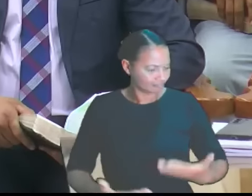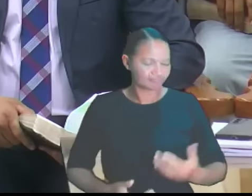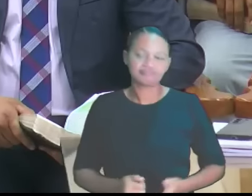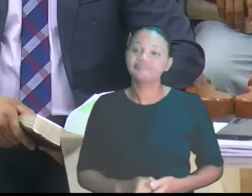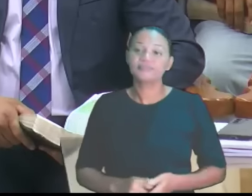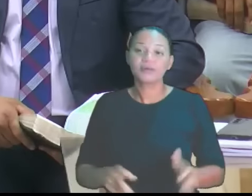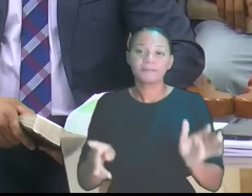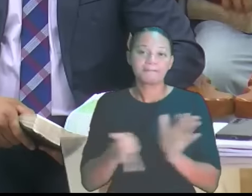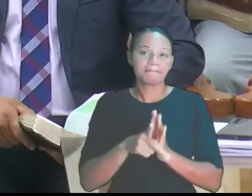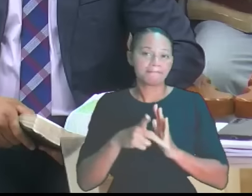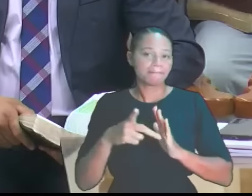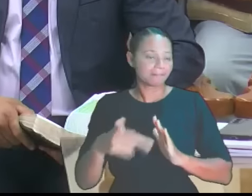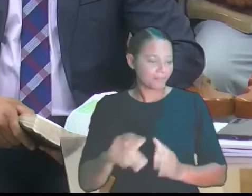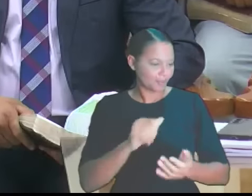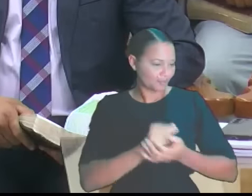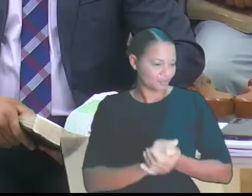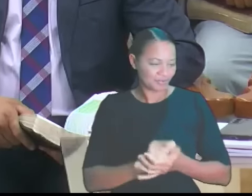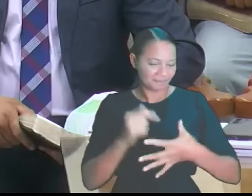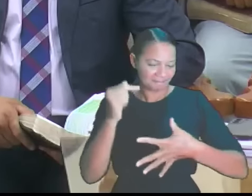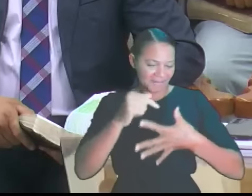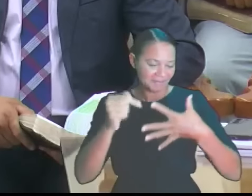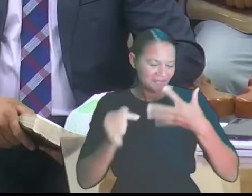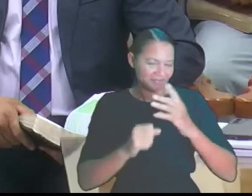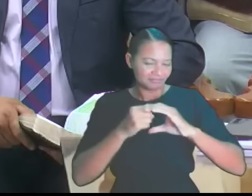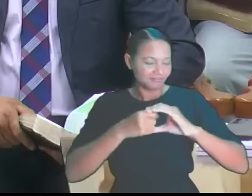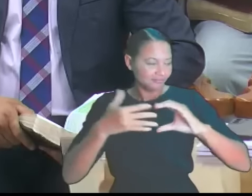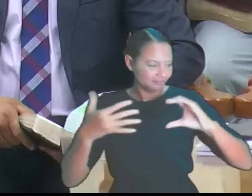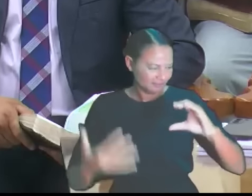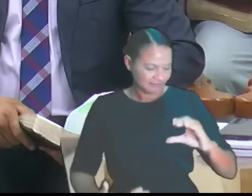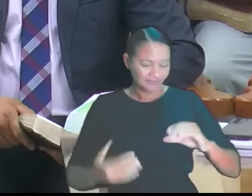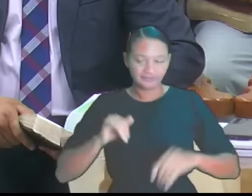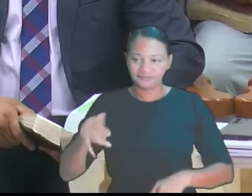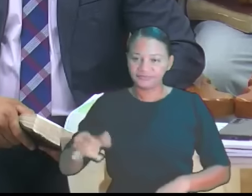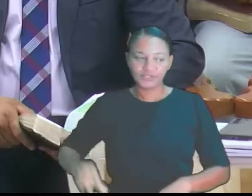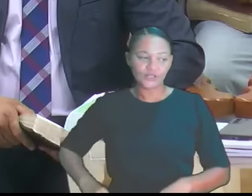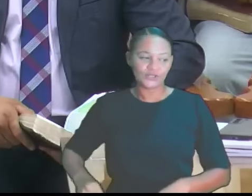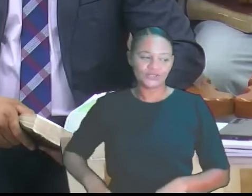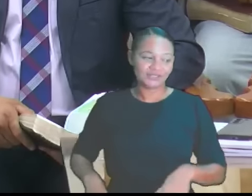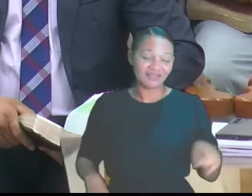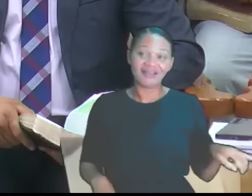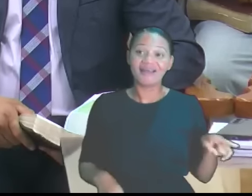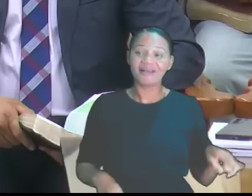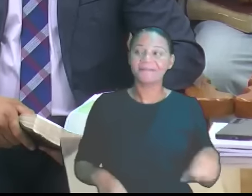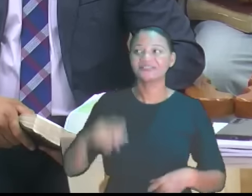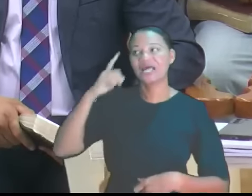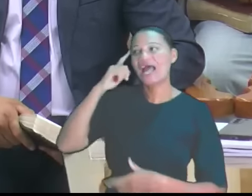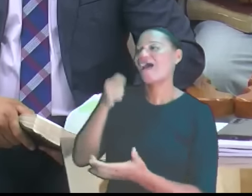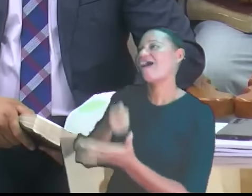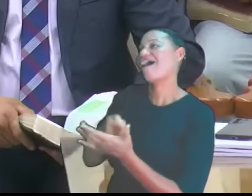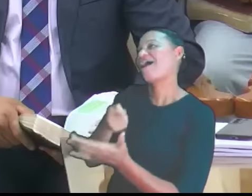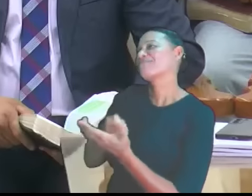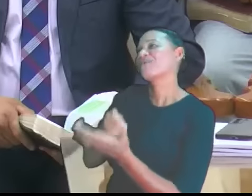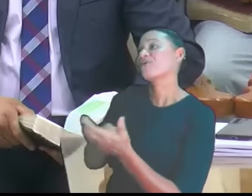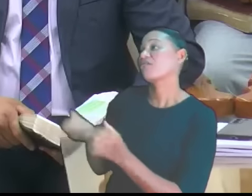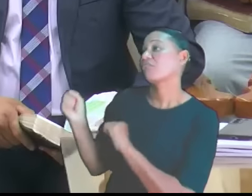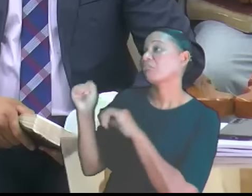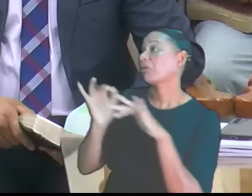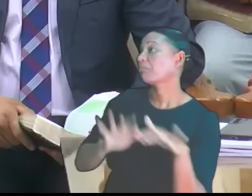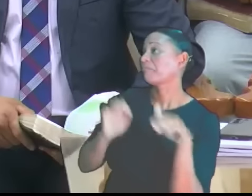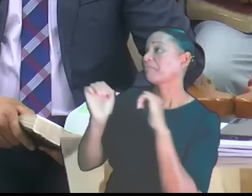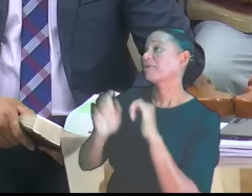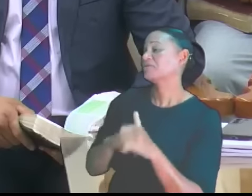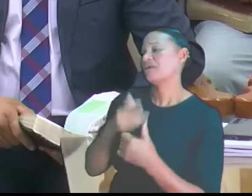Jó. O diabo disse: mas também pensou que a fé de Jó estava condicionada ao que Deus